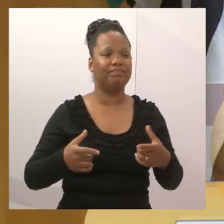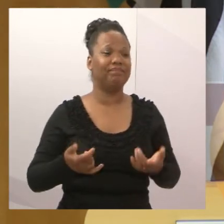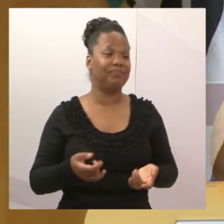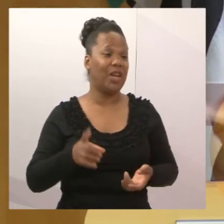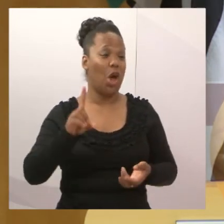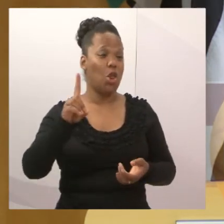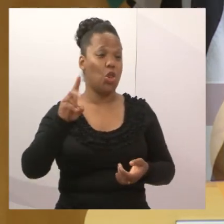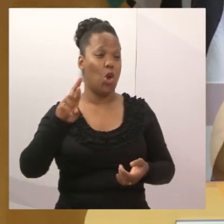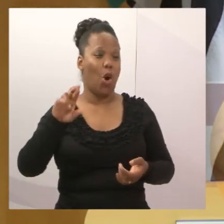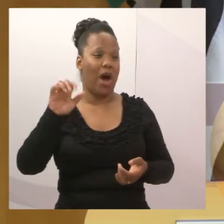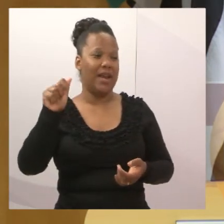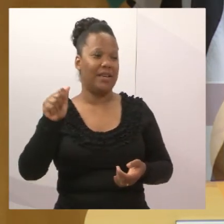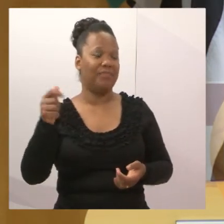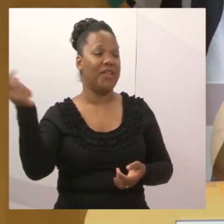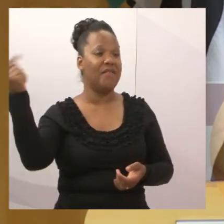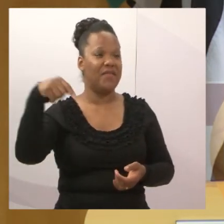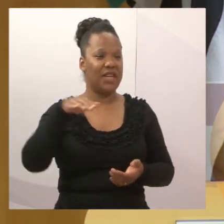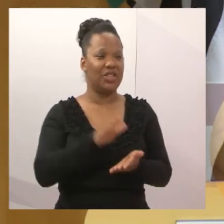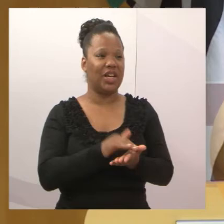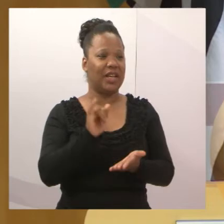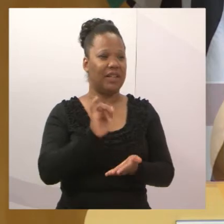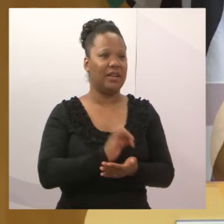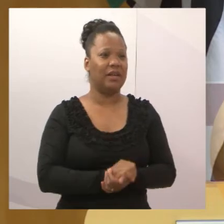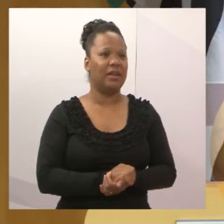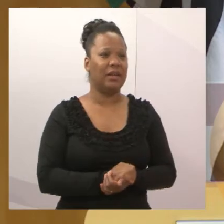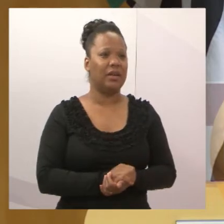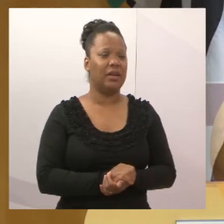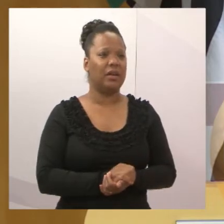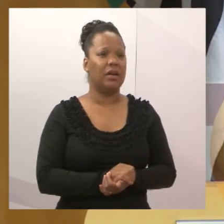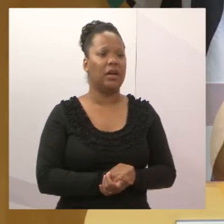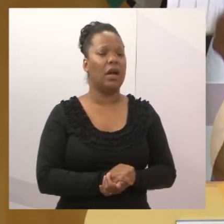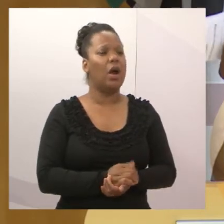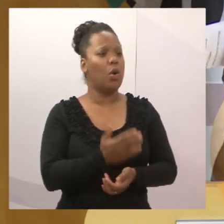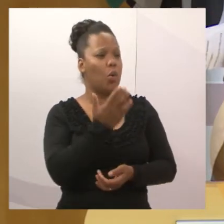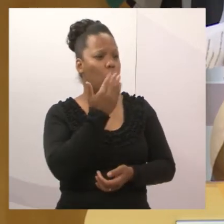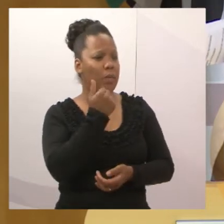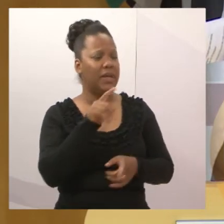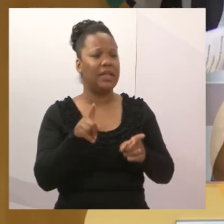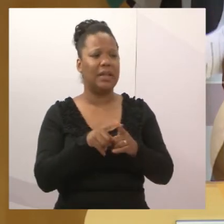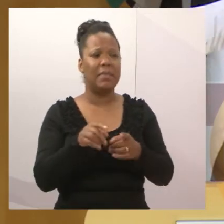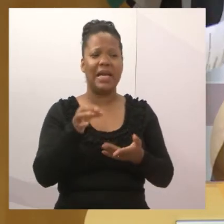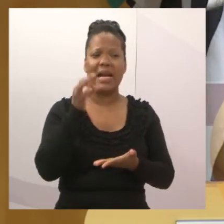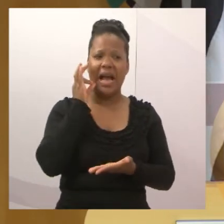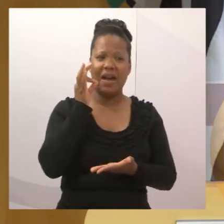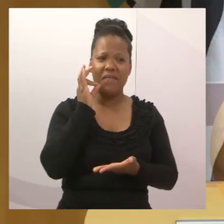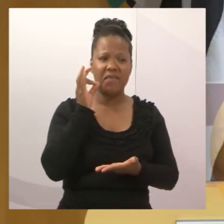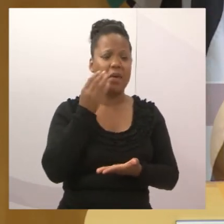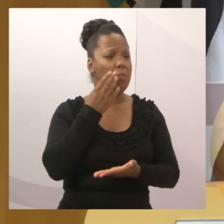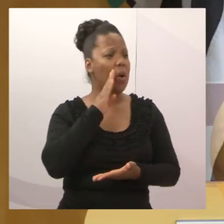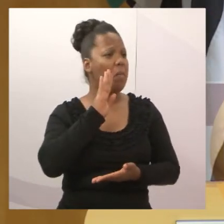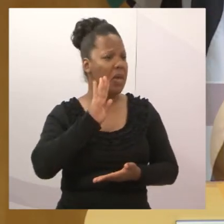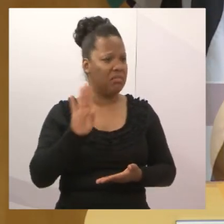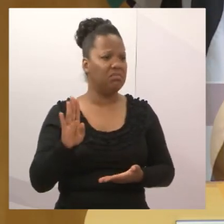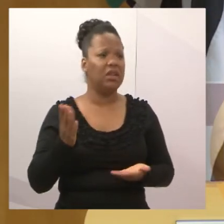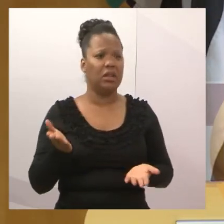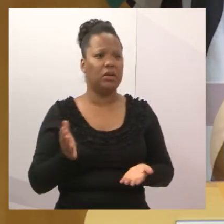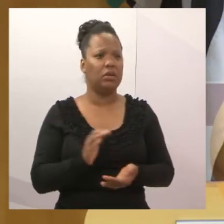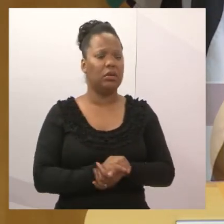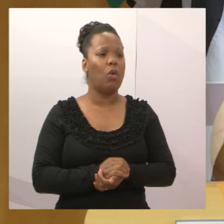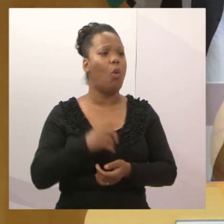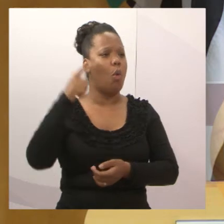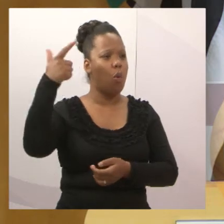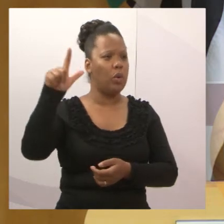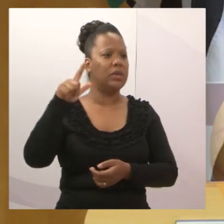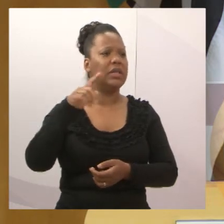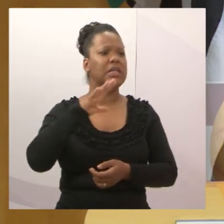entrou, teve aqui em Jacareí, falou que não só o almoço, mas também o café. Inclusive, já tem algumas cidades já que já foi inaugurado